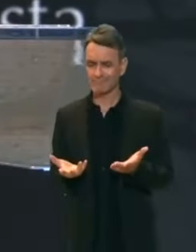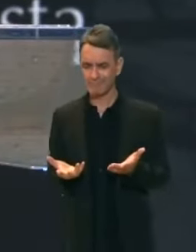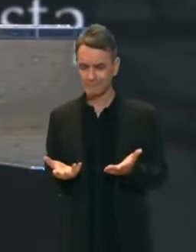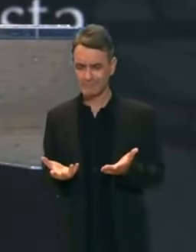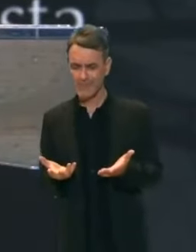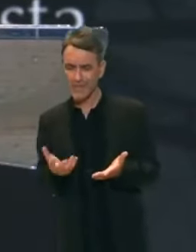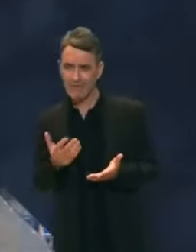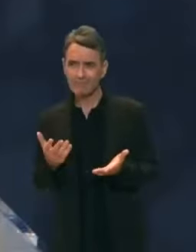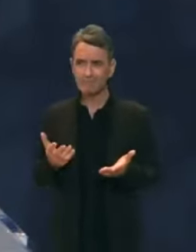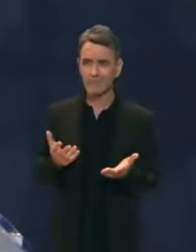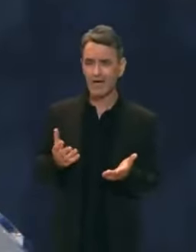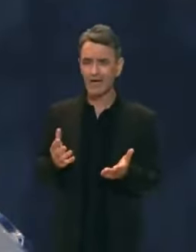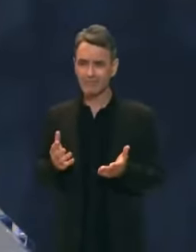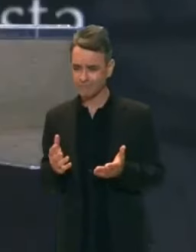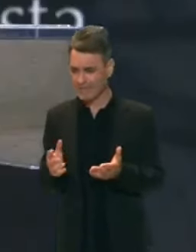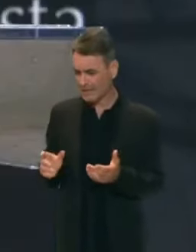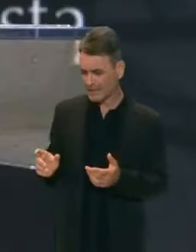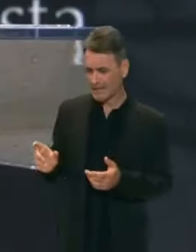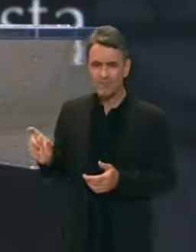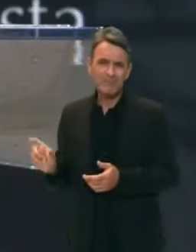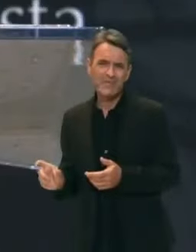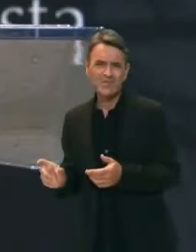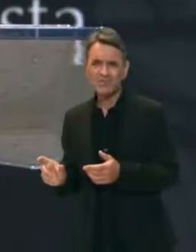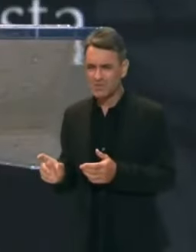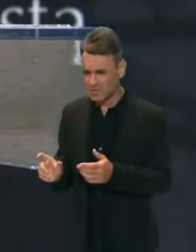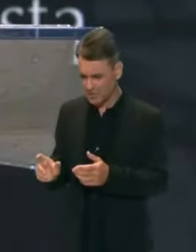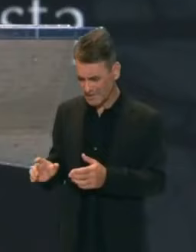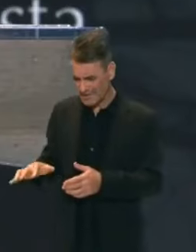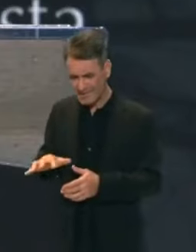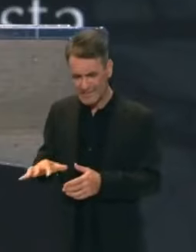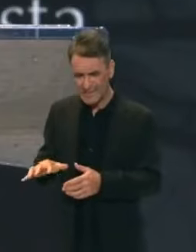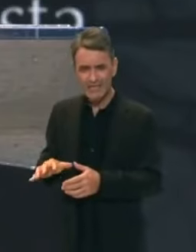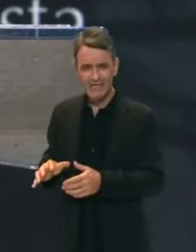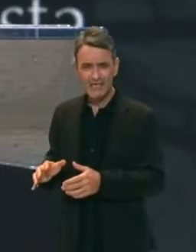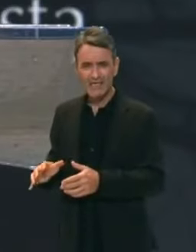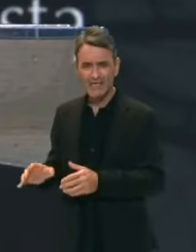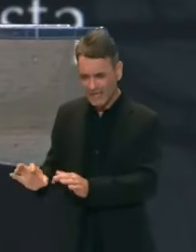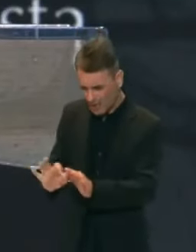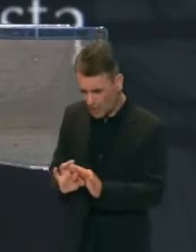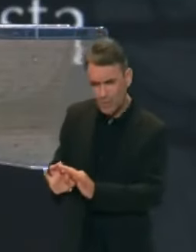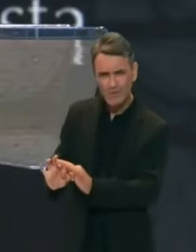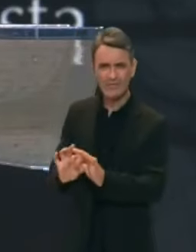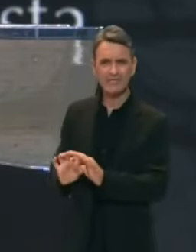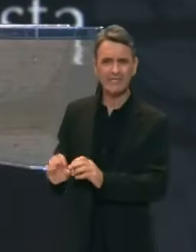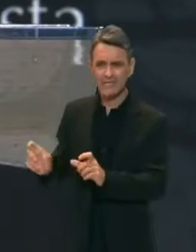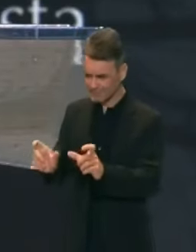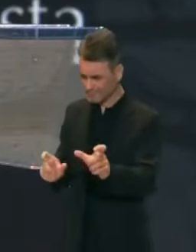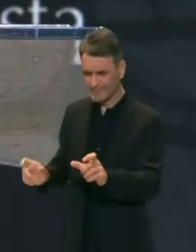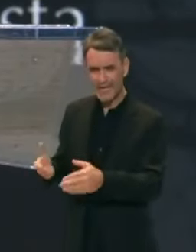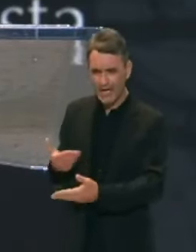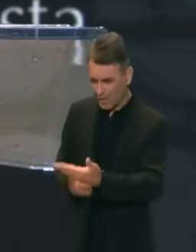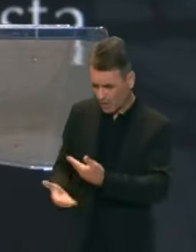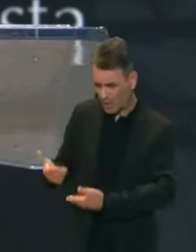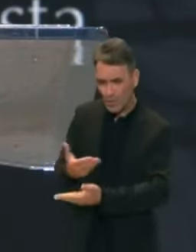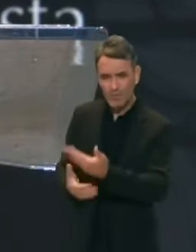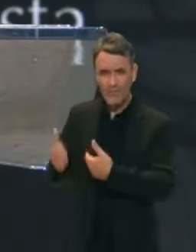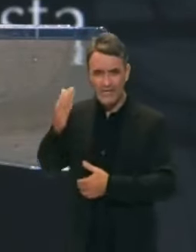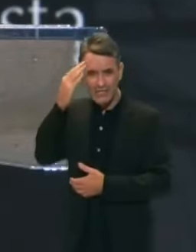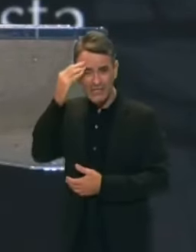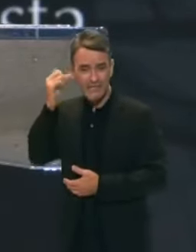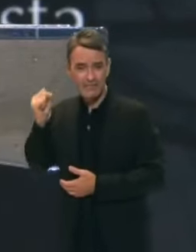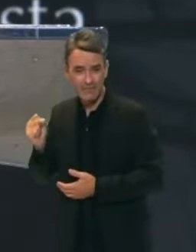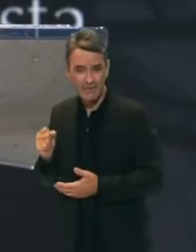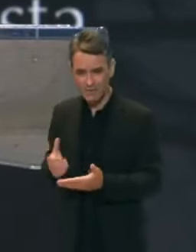traduzida como aquele que reúne pessoas ao seu redor para compartilhar sabedoria. Aquele que